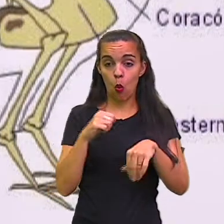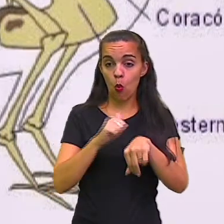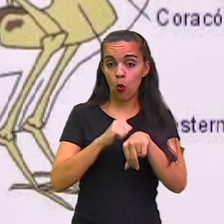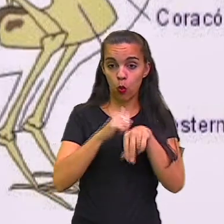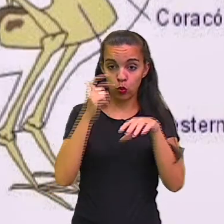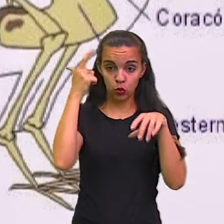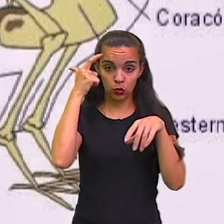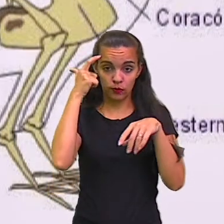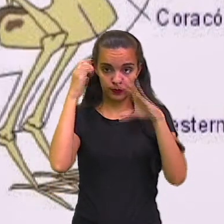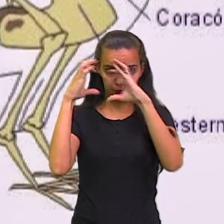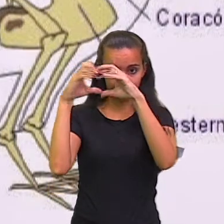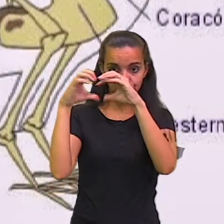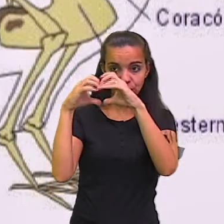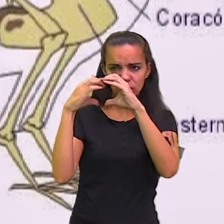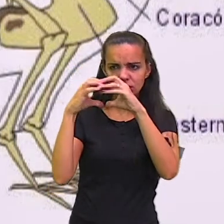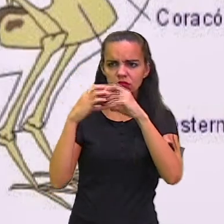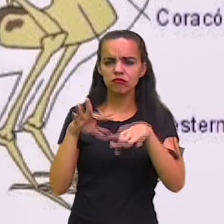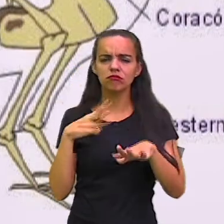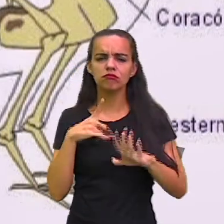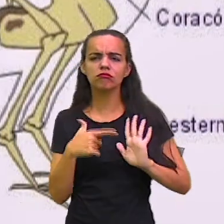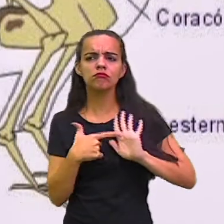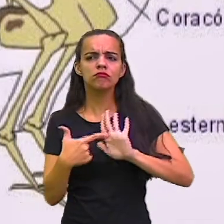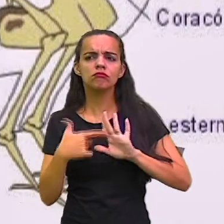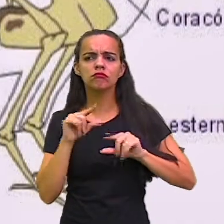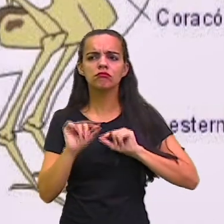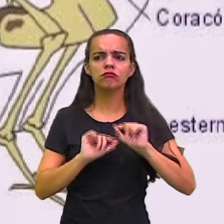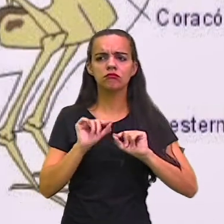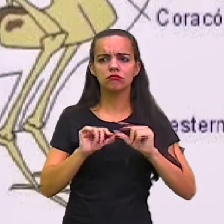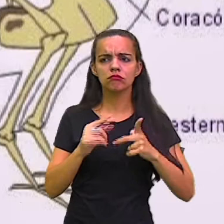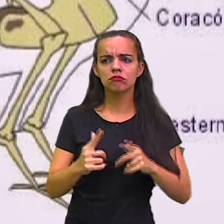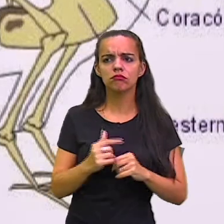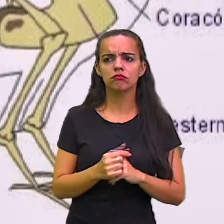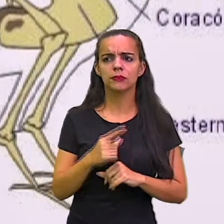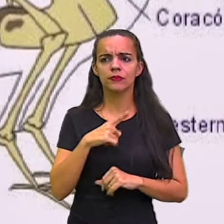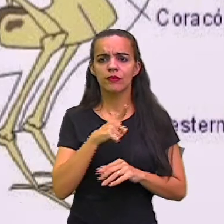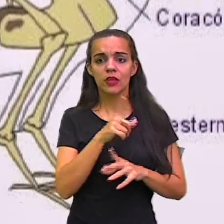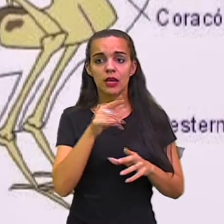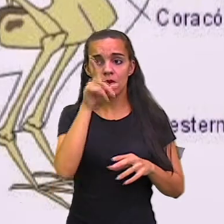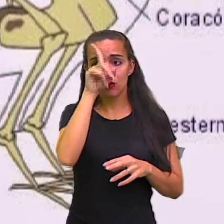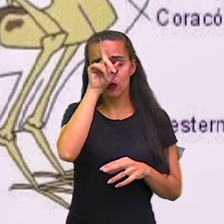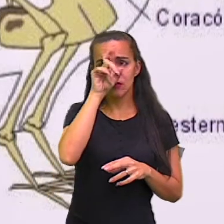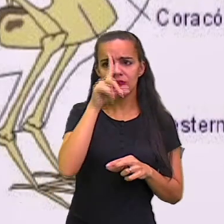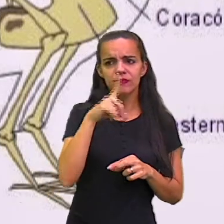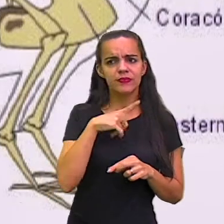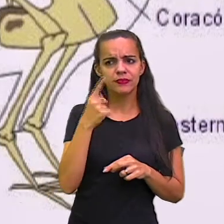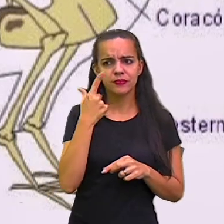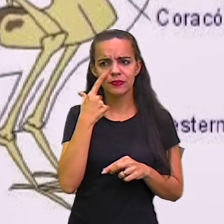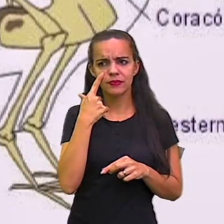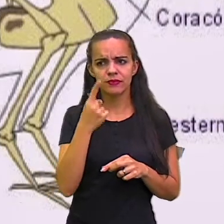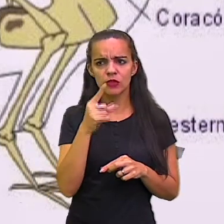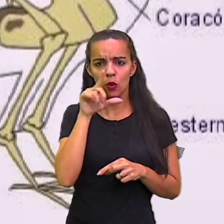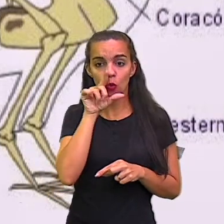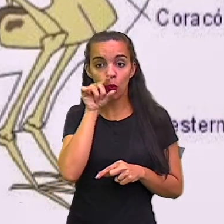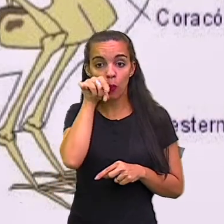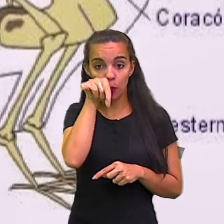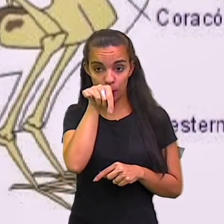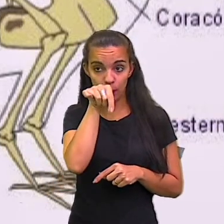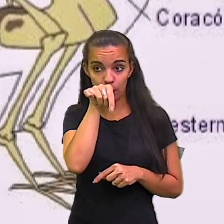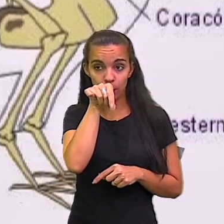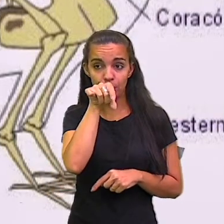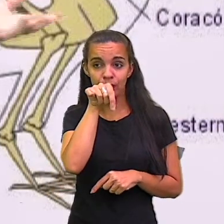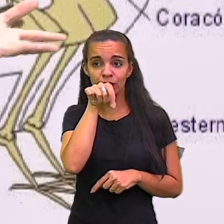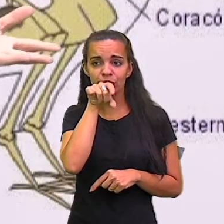e da coluna eles estão ligados com o côndilo occipital a presença do bico